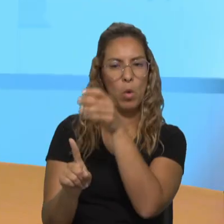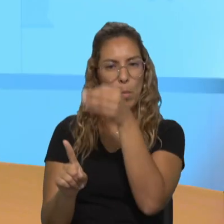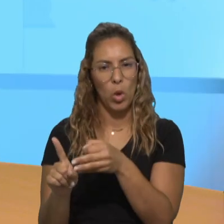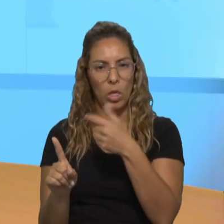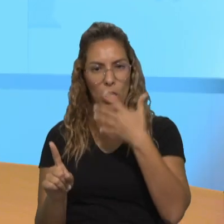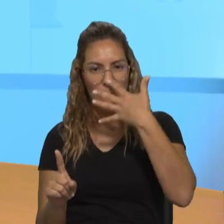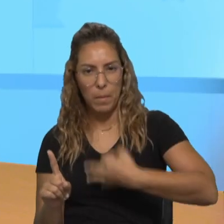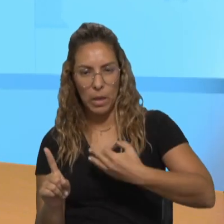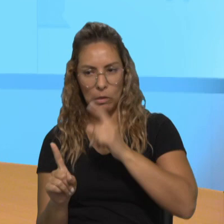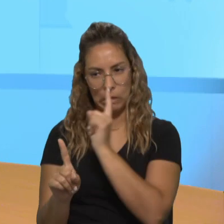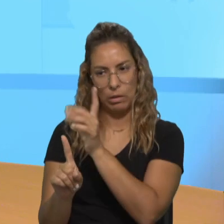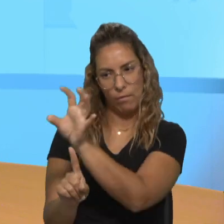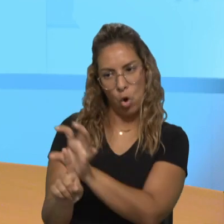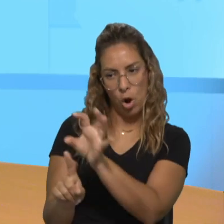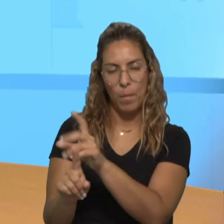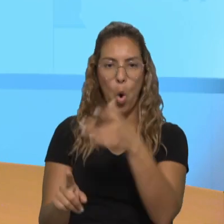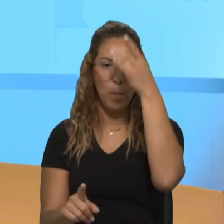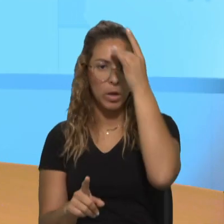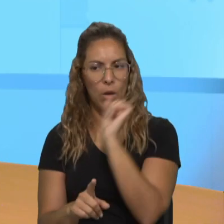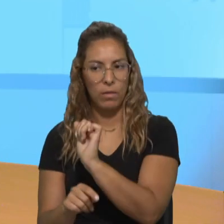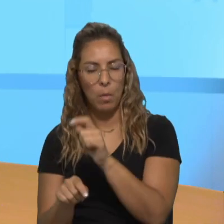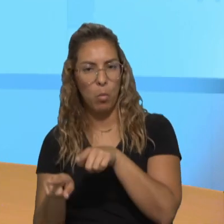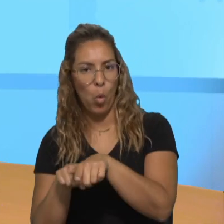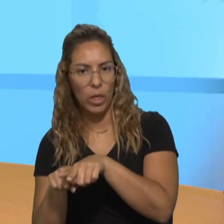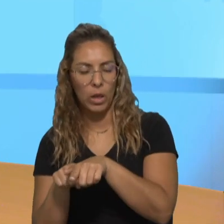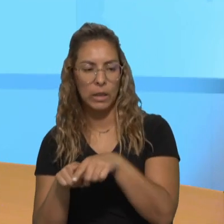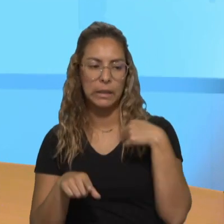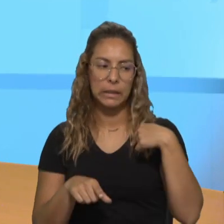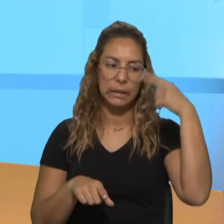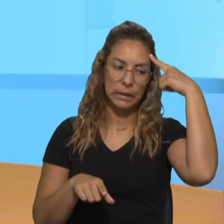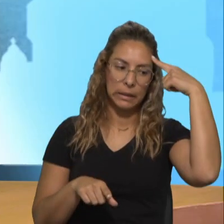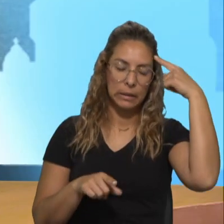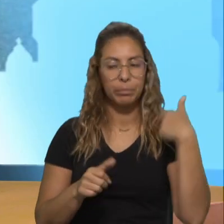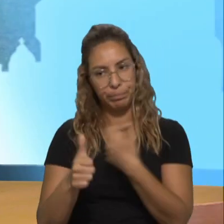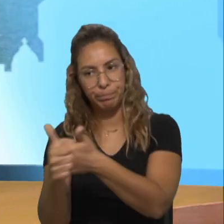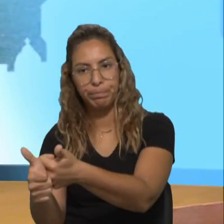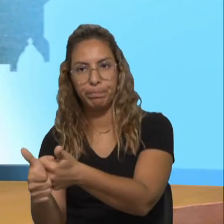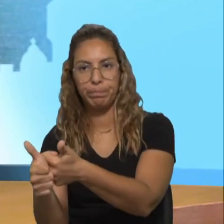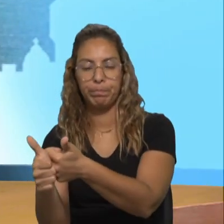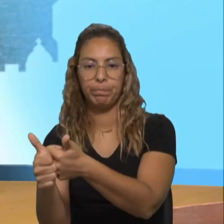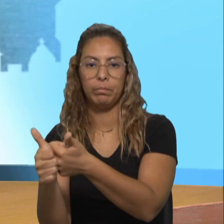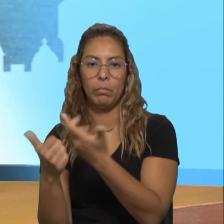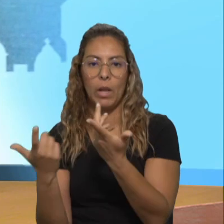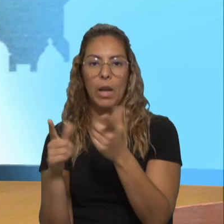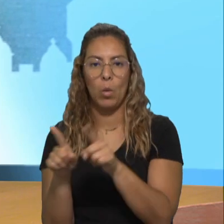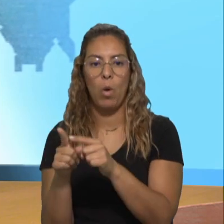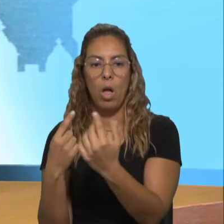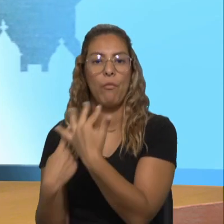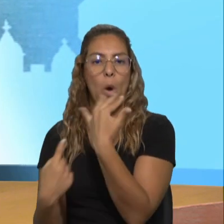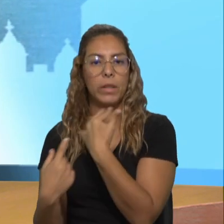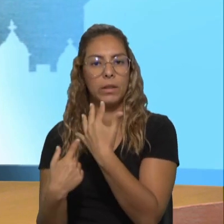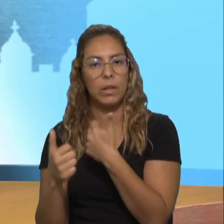uma determinada opinião política, é natural que é um bocado o poder contágio, das massas, não é? O poder de